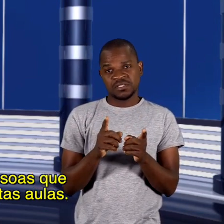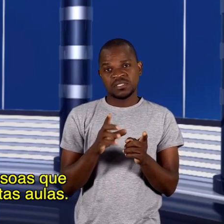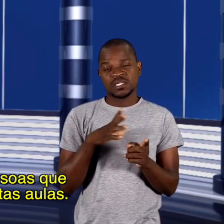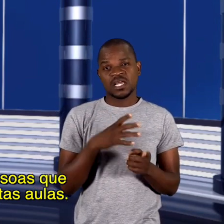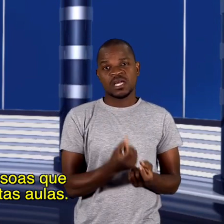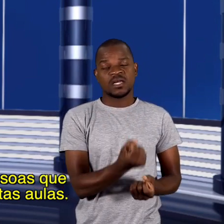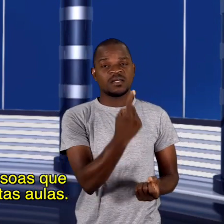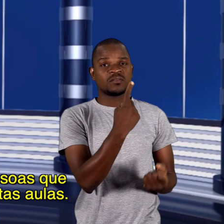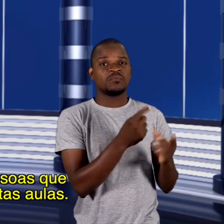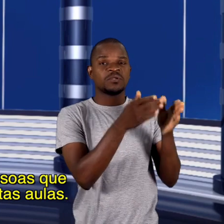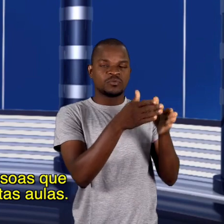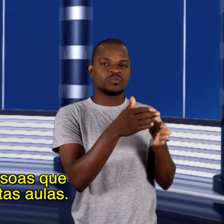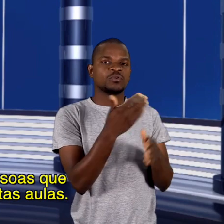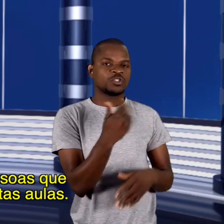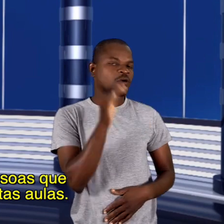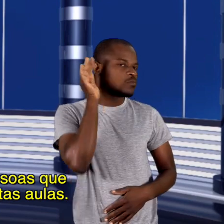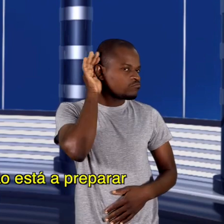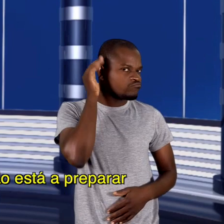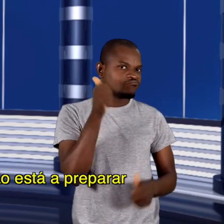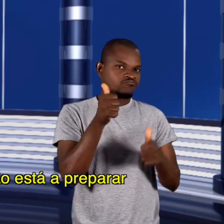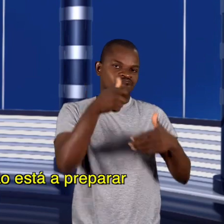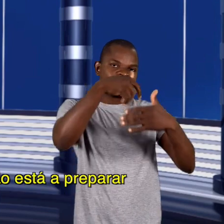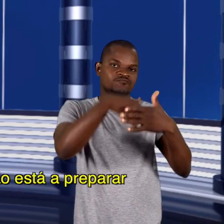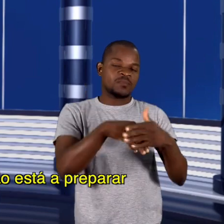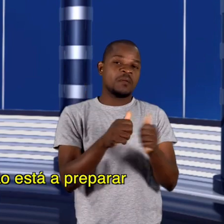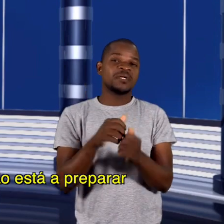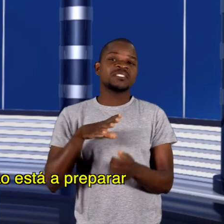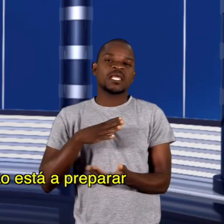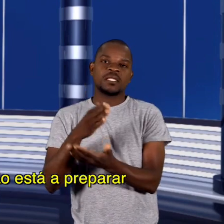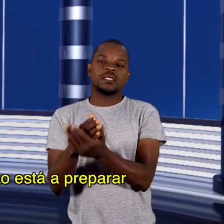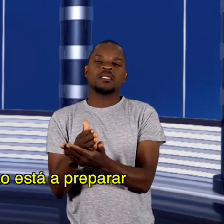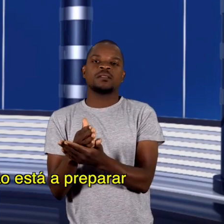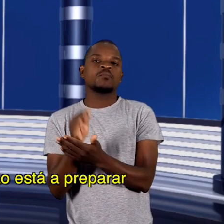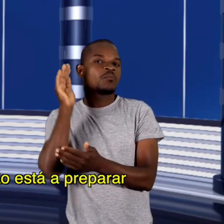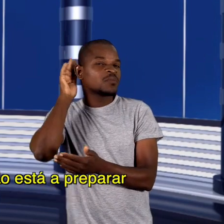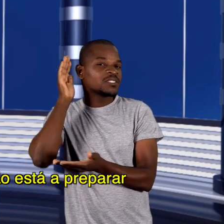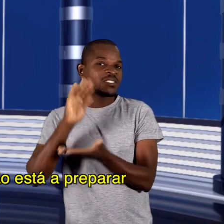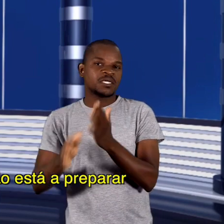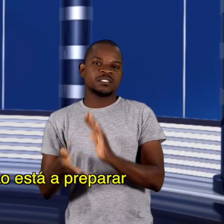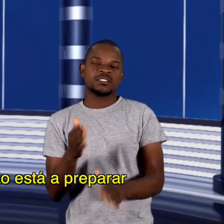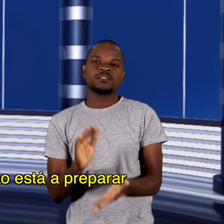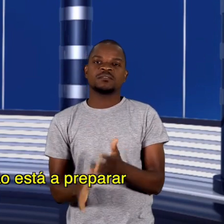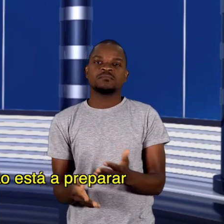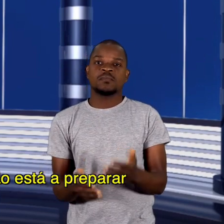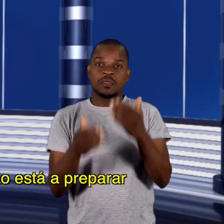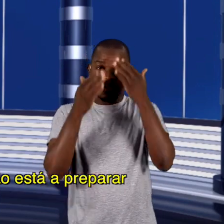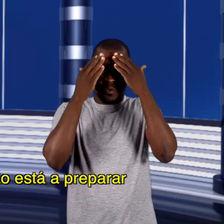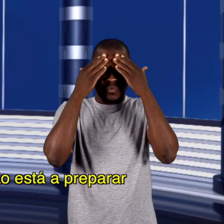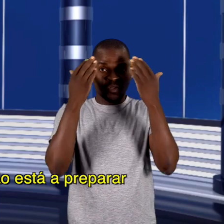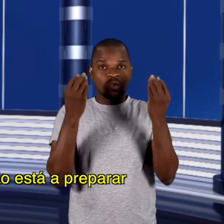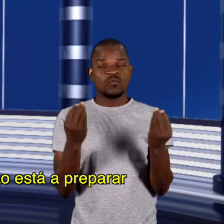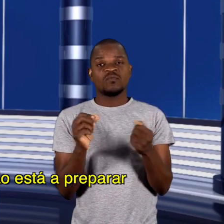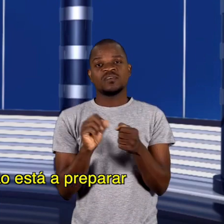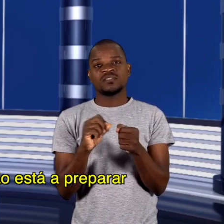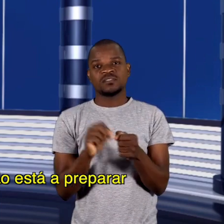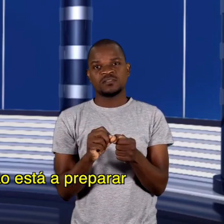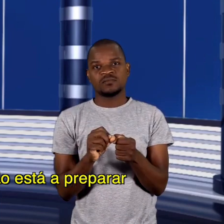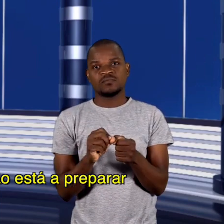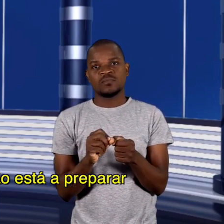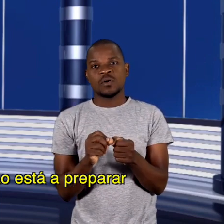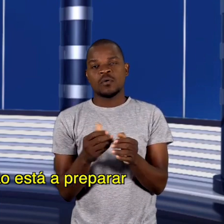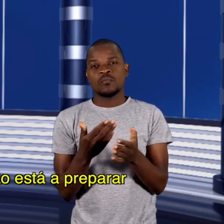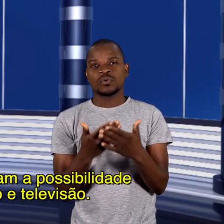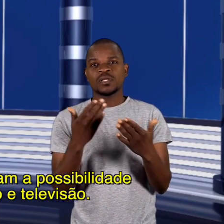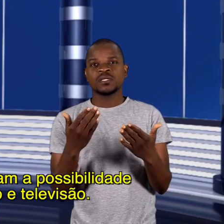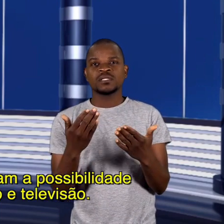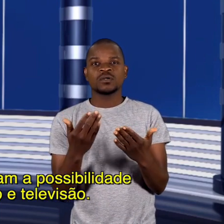pessoas que não se beneficiaram das aulas agora também não sei qual é o tratamento que está a dar ou que está a preparar o Ministério